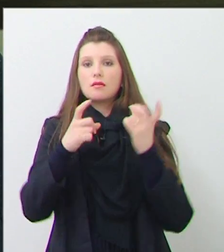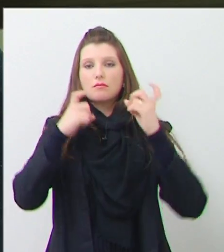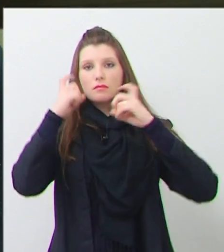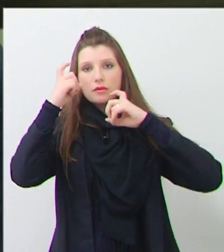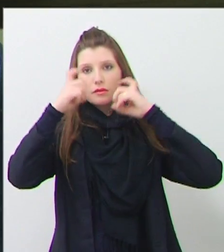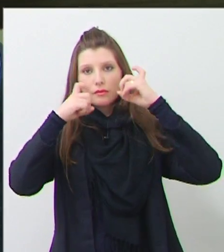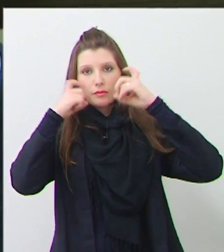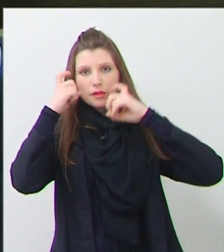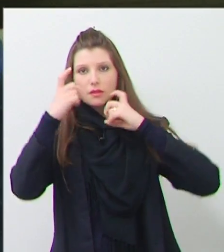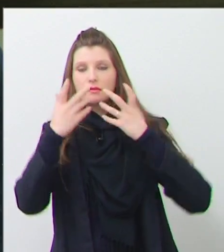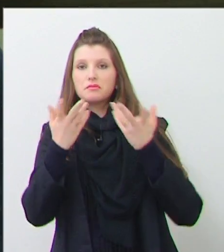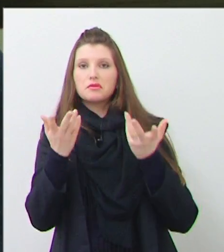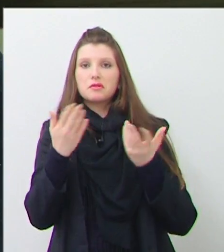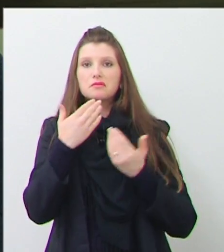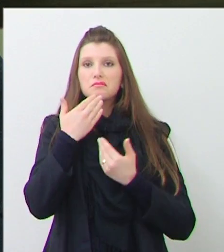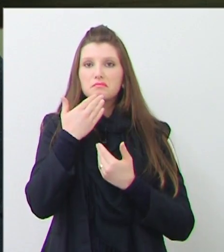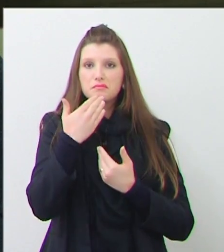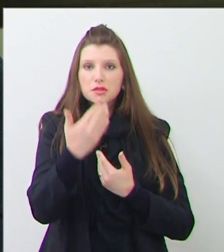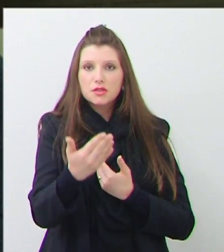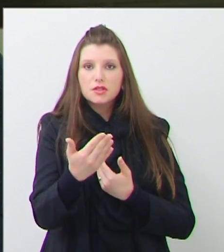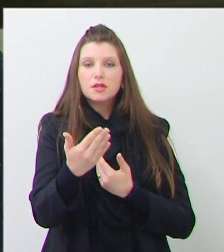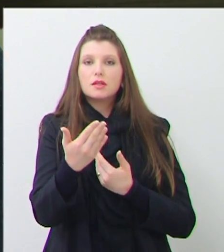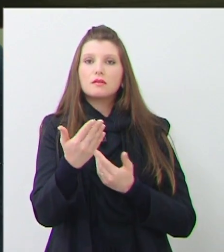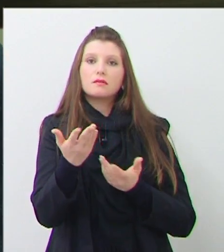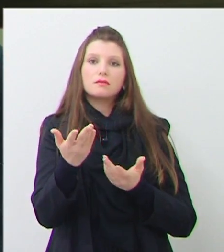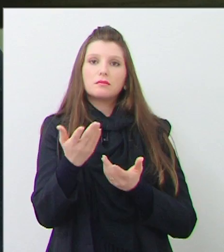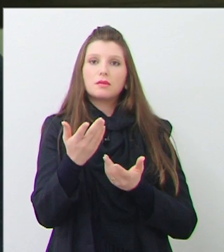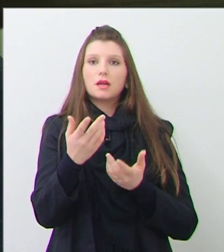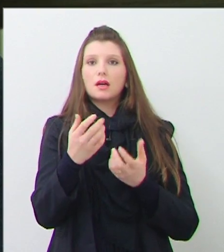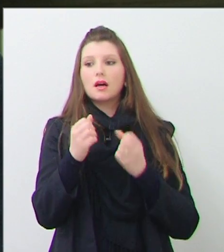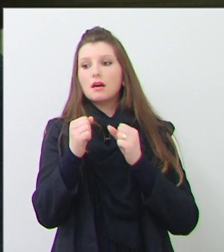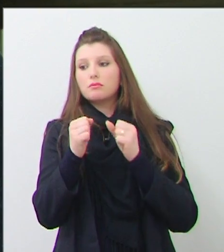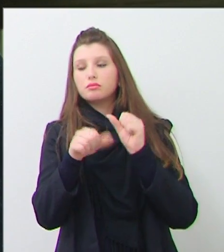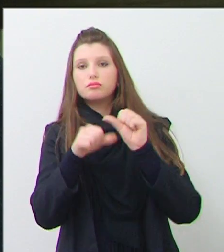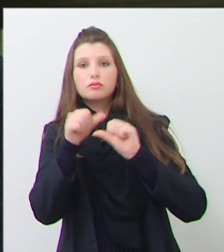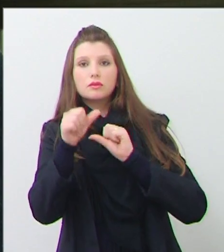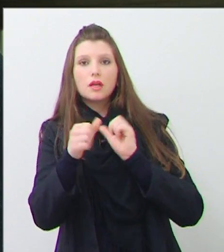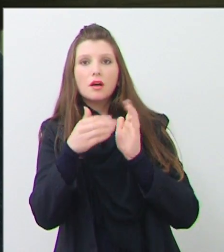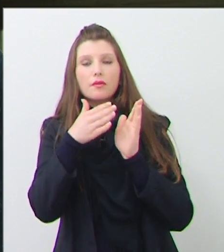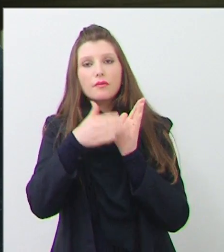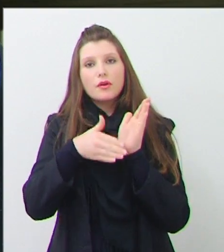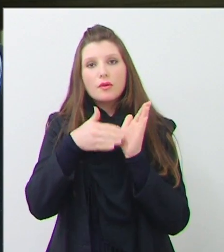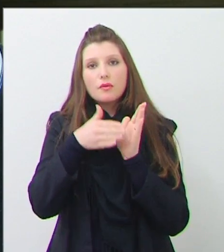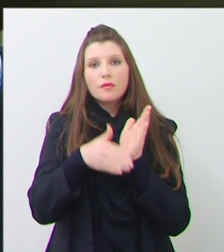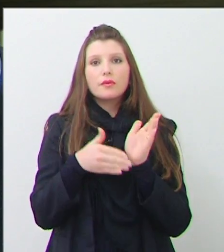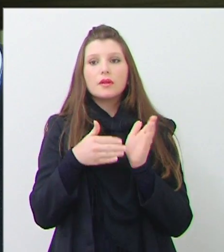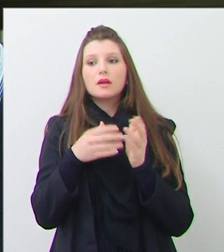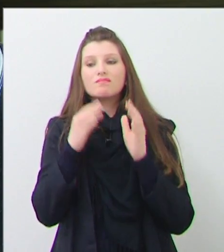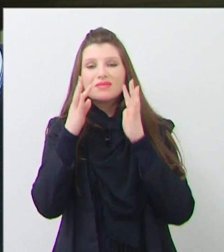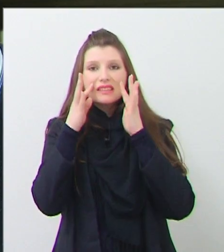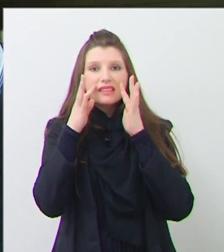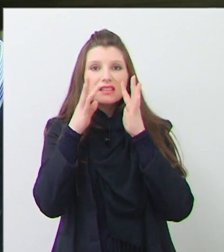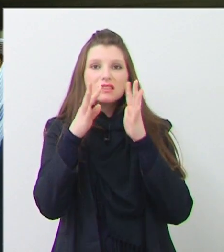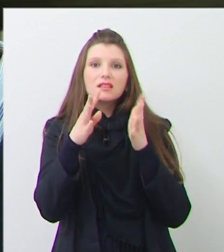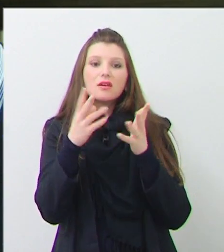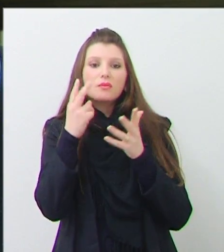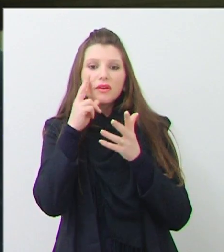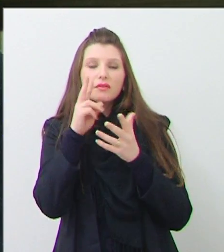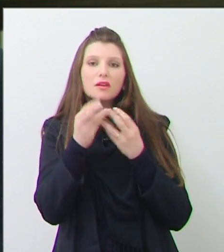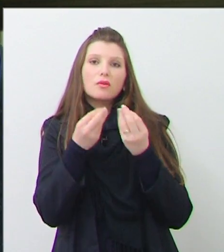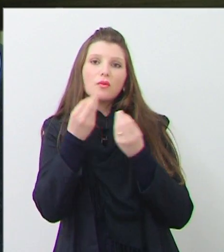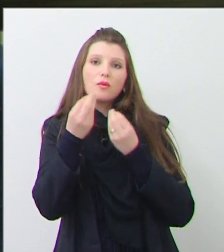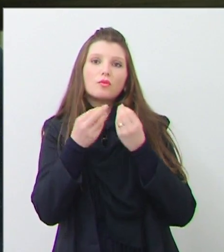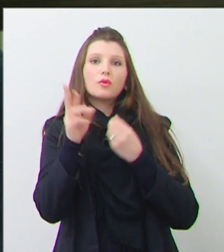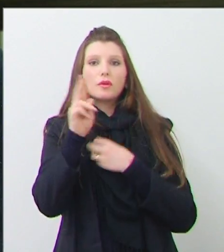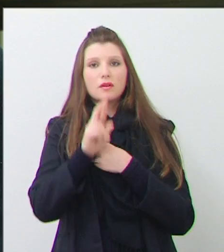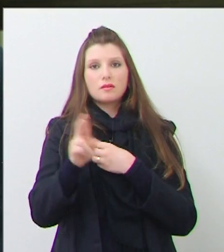e estamos levando aí, pedindo para que o Poder Municipal e a Ferrovia dêem atenção e venha solucionar o